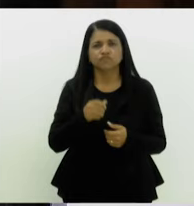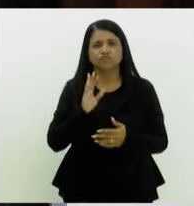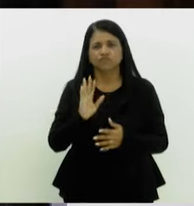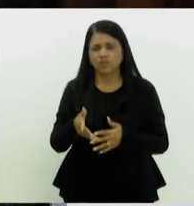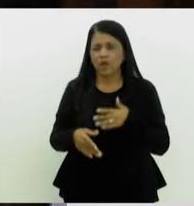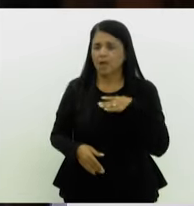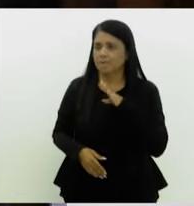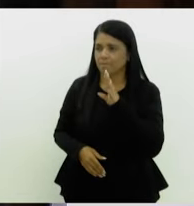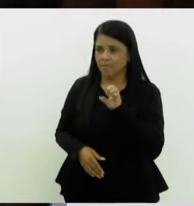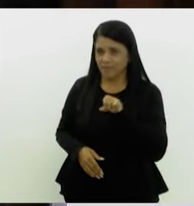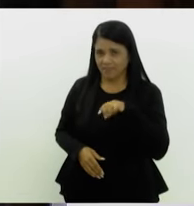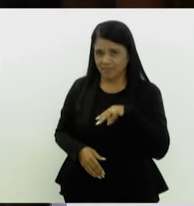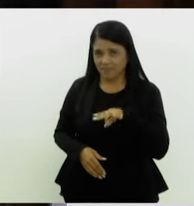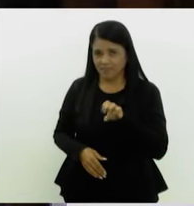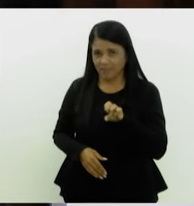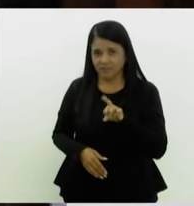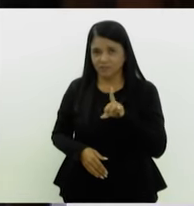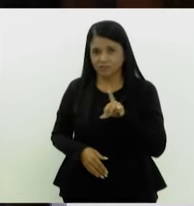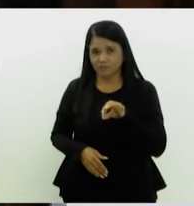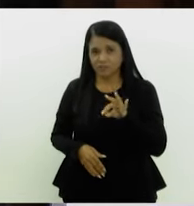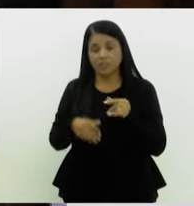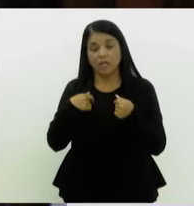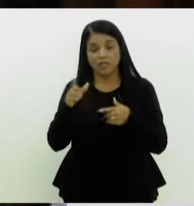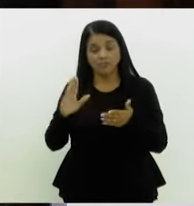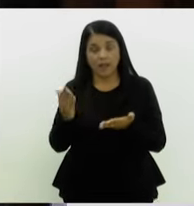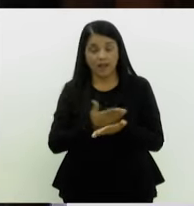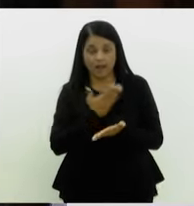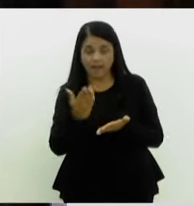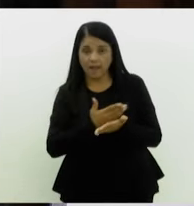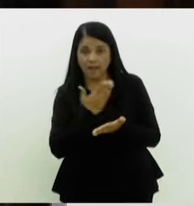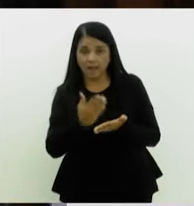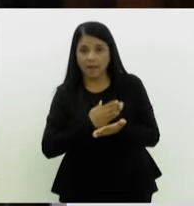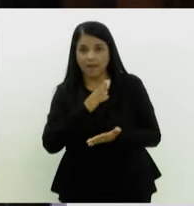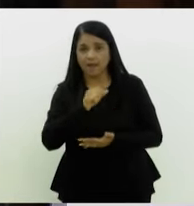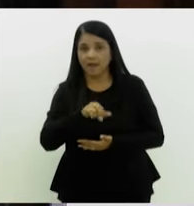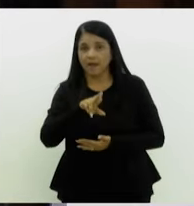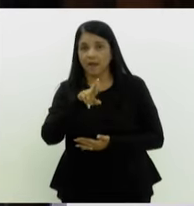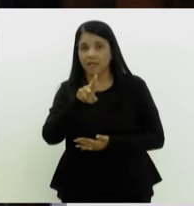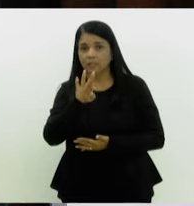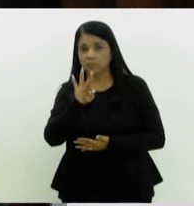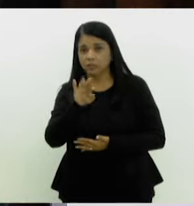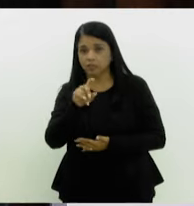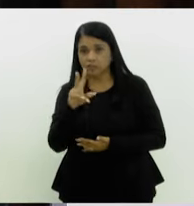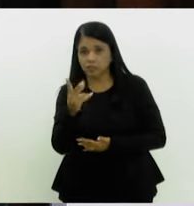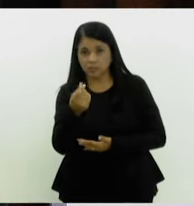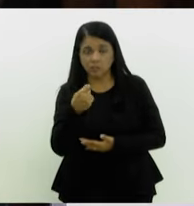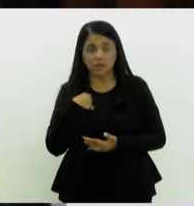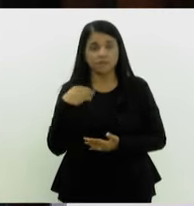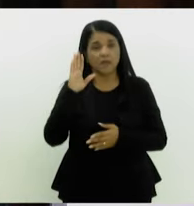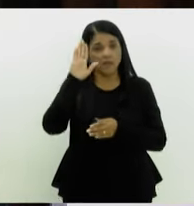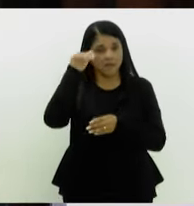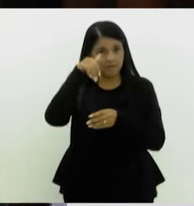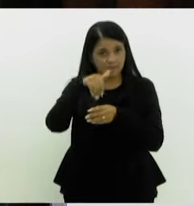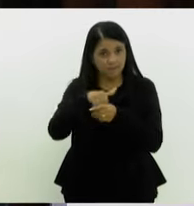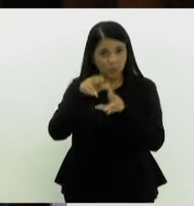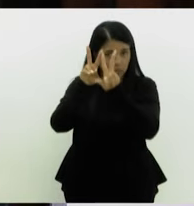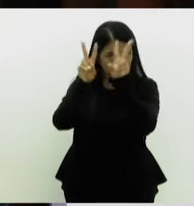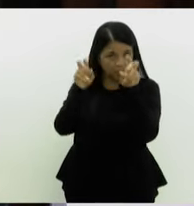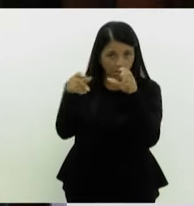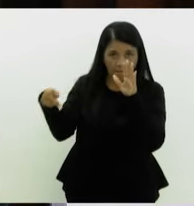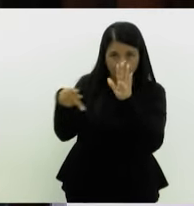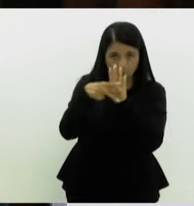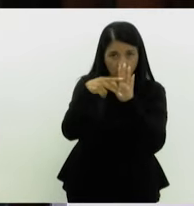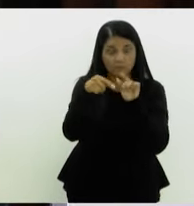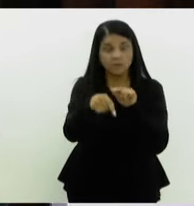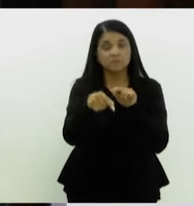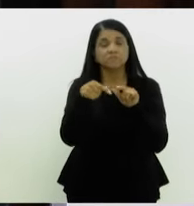o nosso nome ela tá produzindo algumas cartilhas com beabá da eleição da importância não é de data de